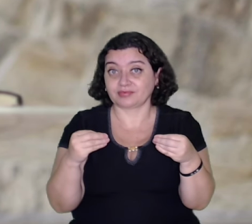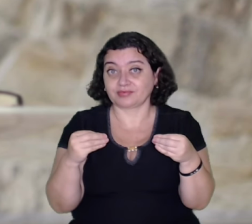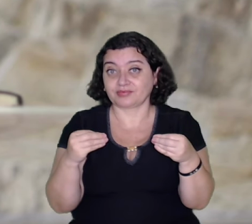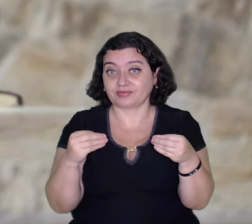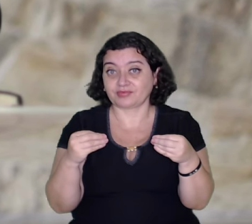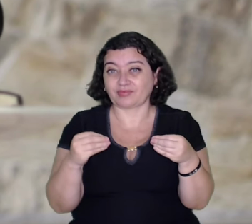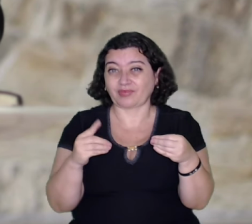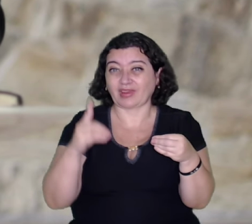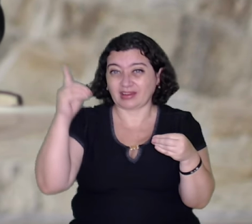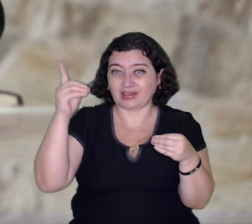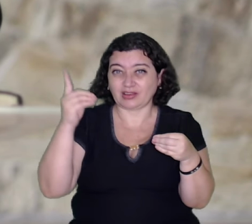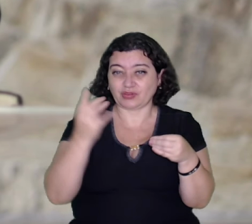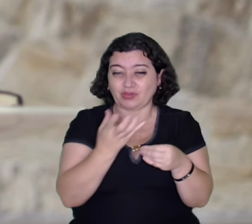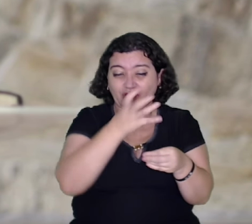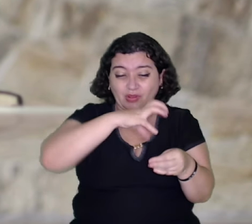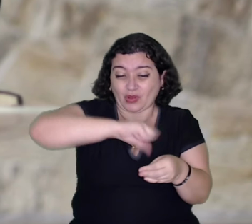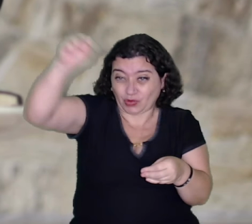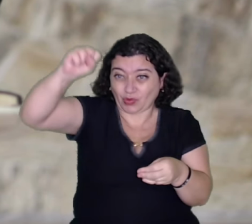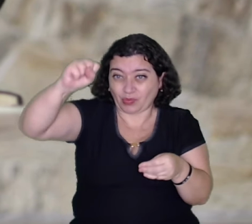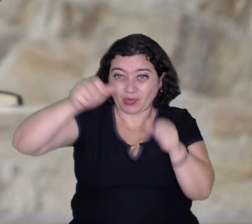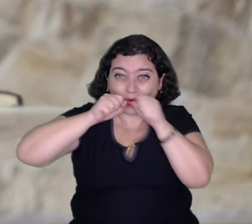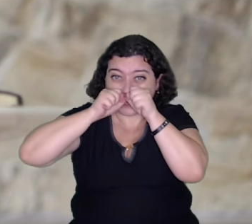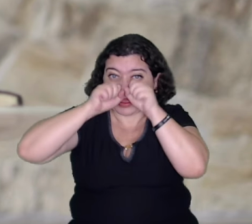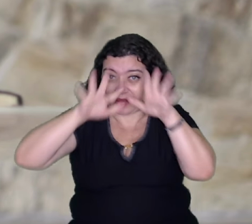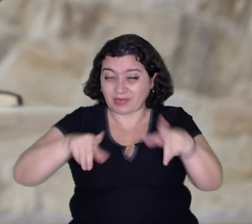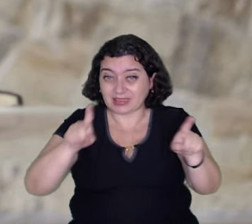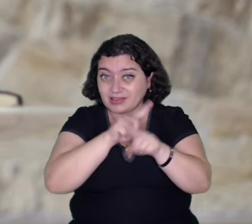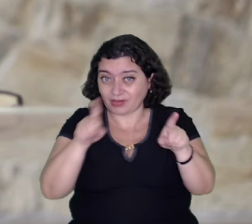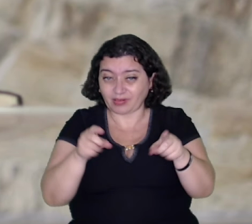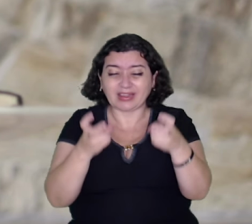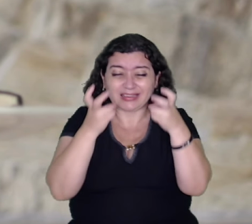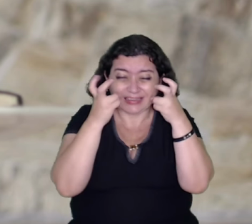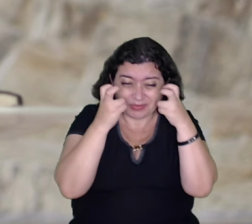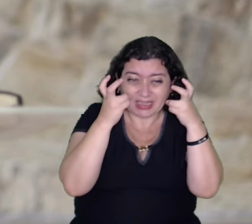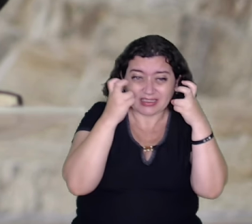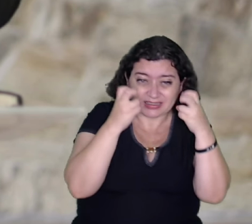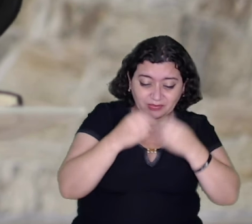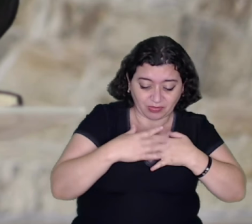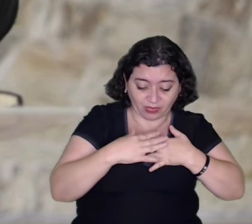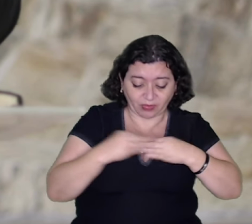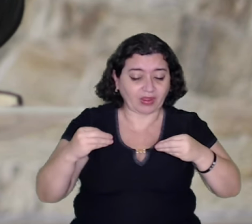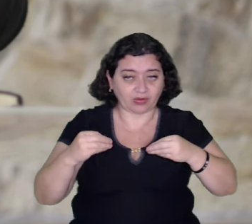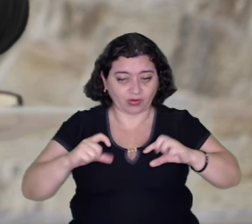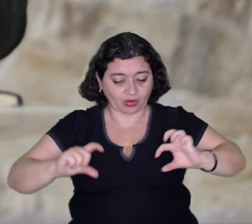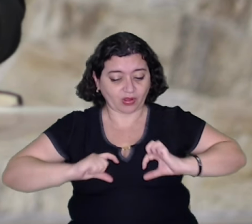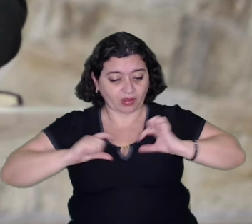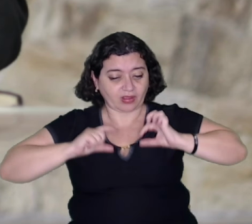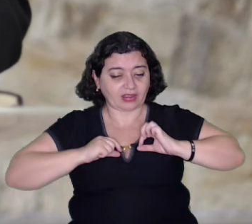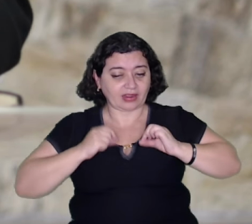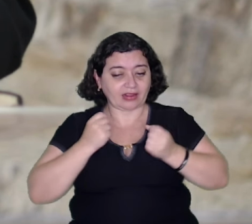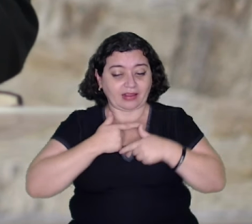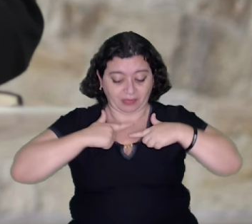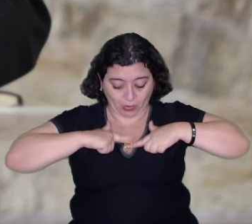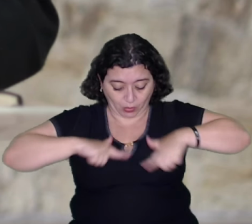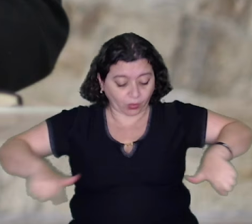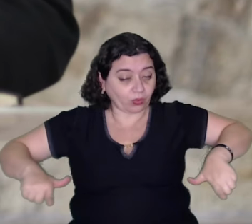Deus não tirou a bênção deles. Eles perceberam que a lepra saiu.